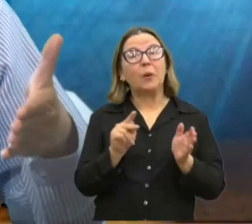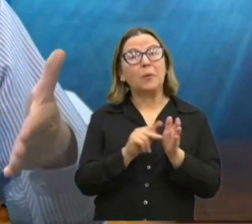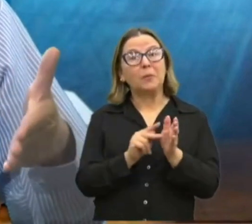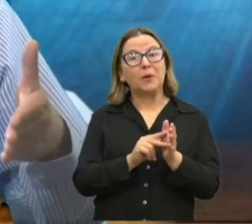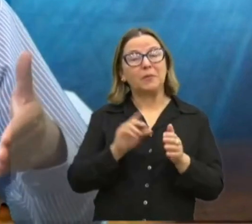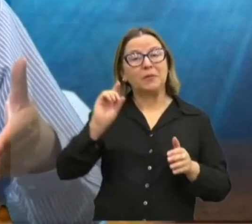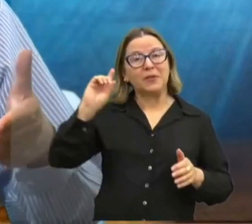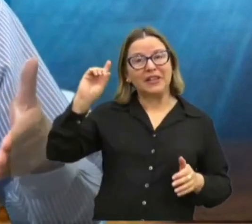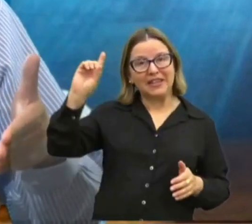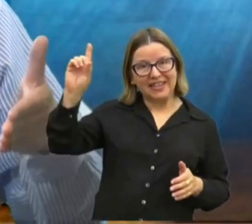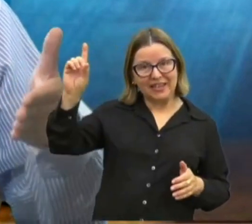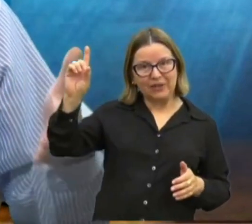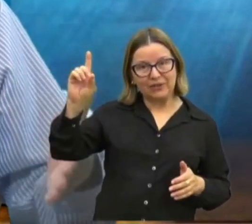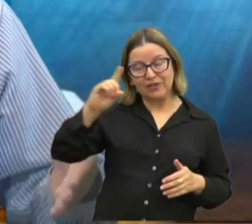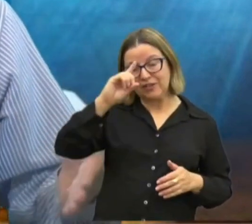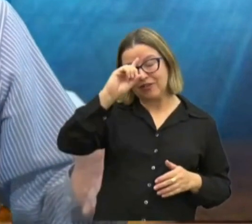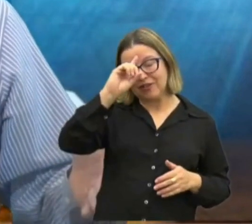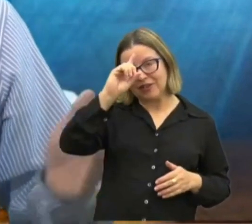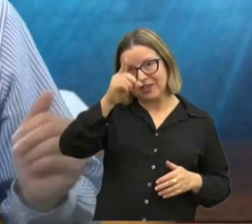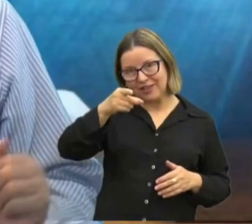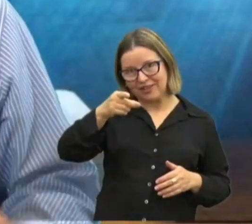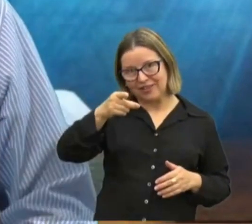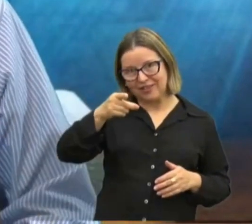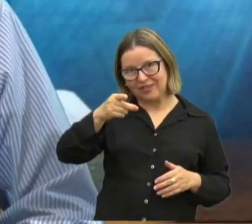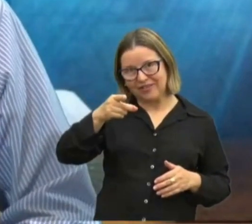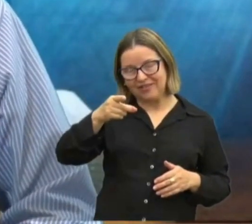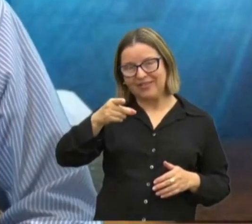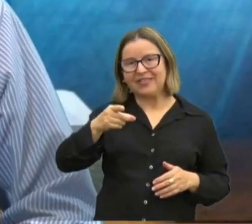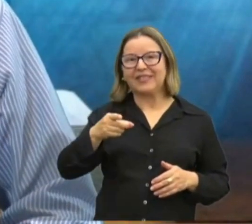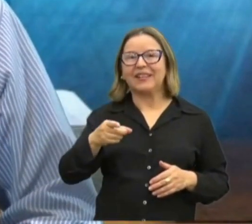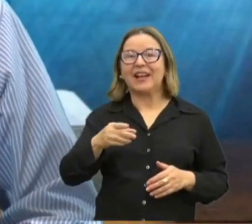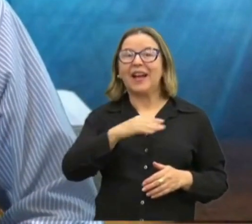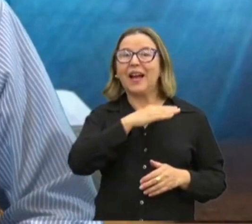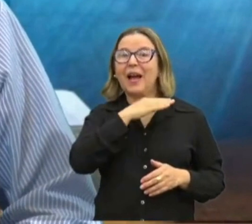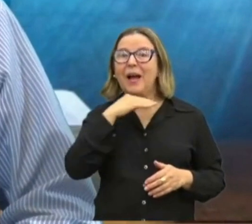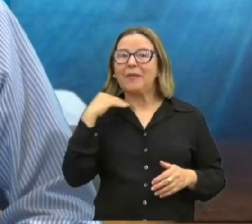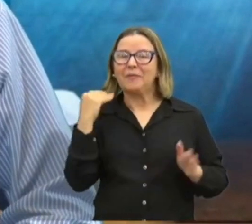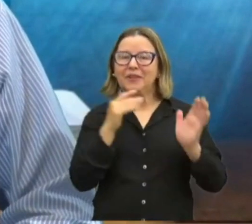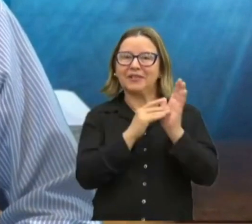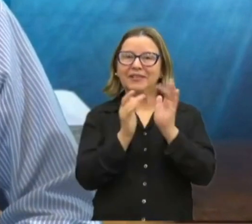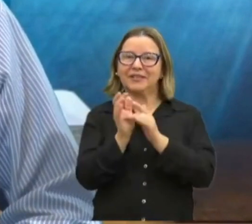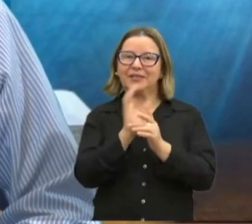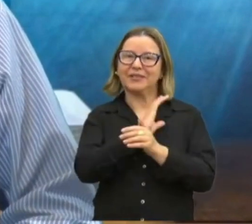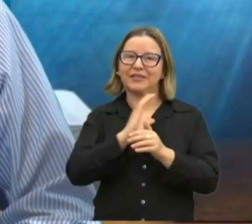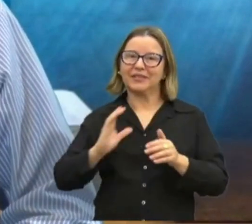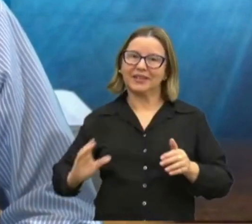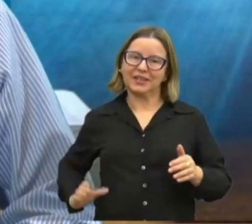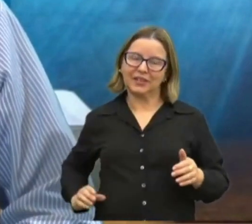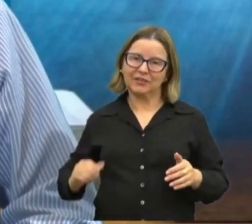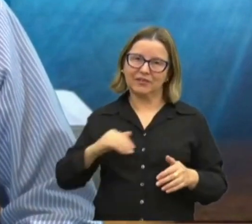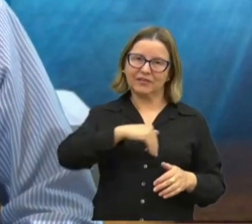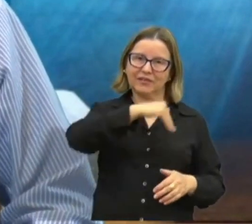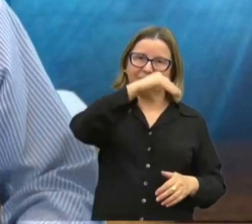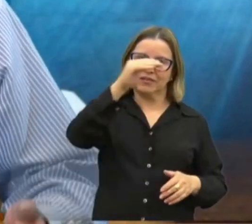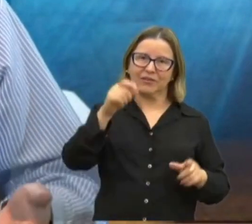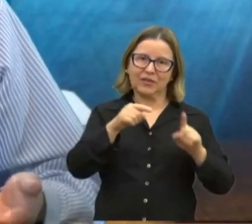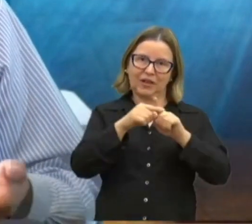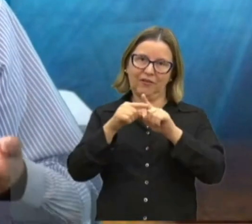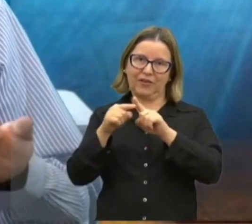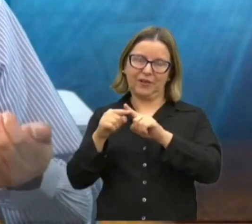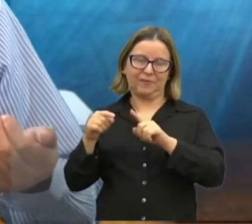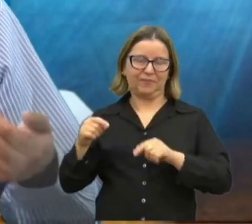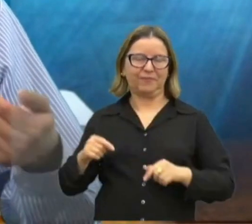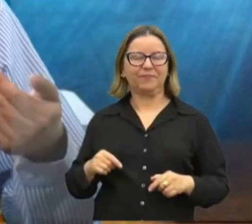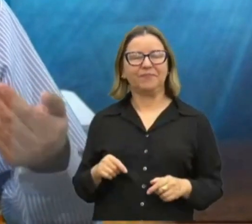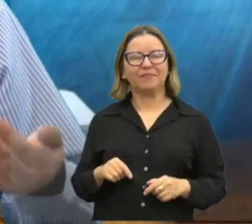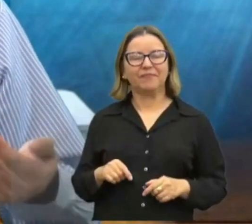de Jesus Cristo não foi um acidente de percurso. É isso que nós precisamos considerar. A outra